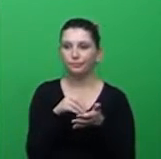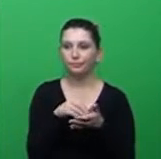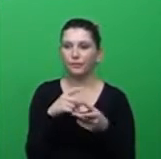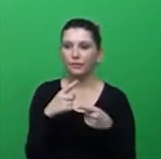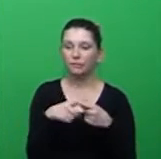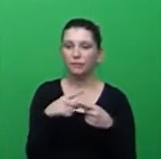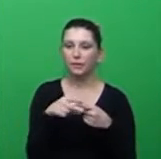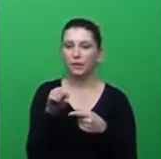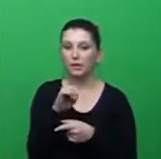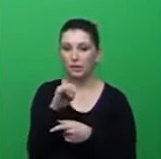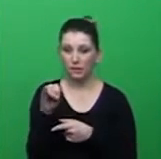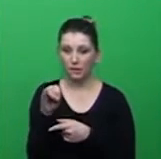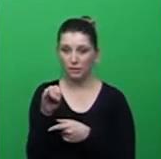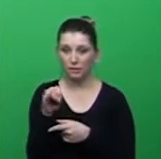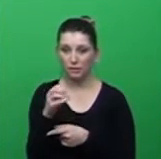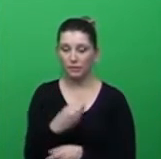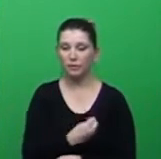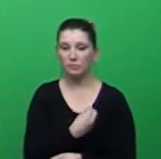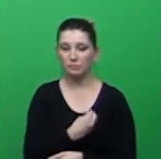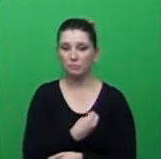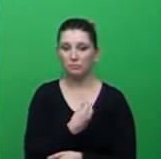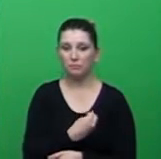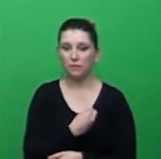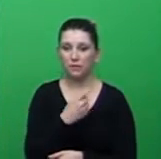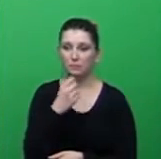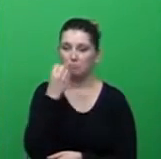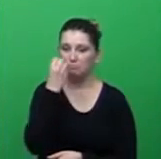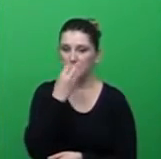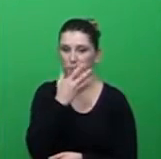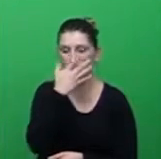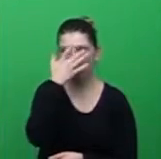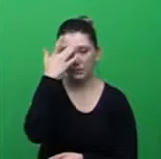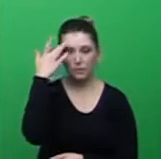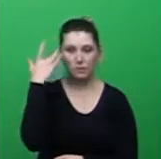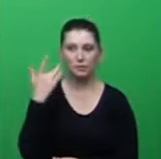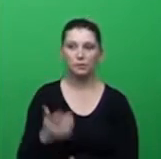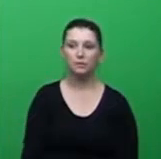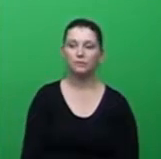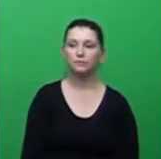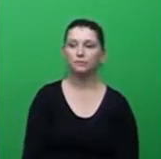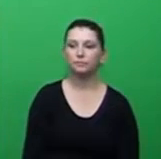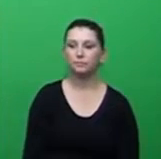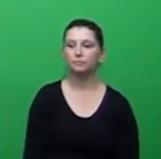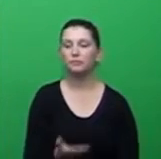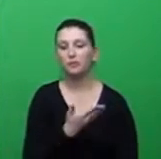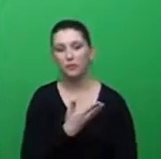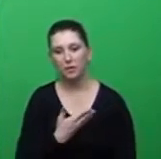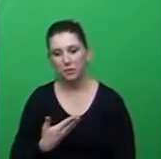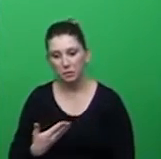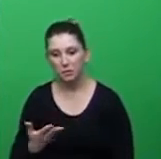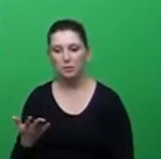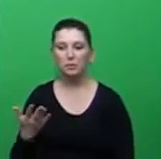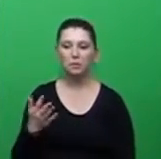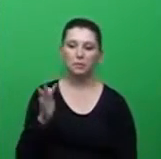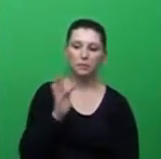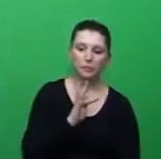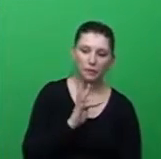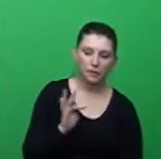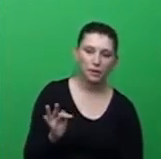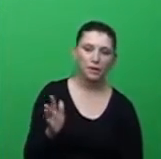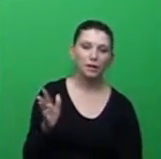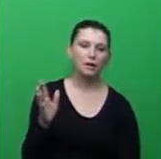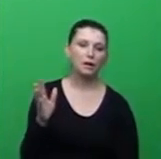com certeza, sairia tudo diferente. Então, falando do nosso grande governador, senador, deputado federal, nosso presidente do partido, ministro